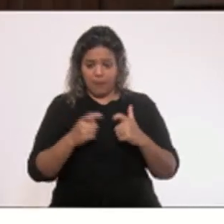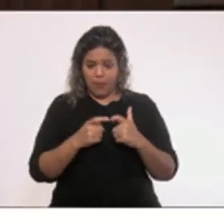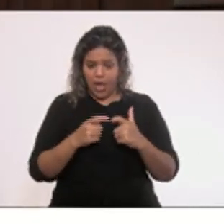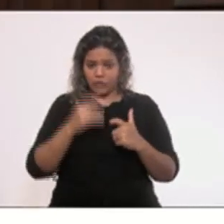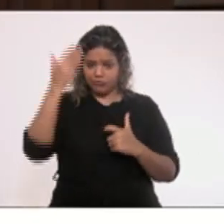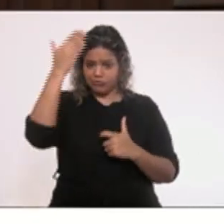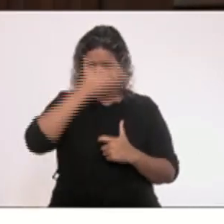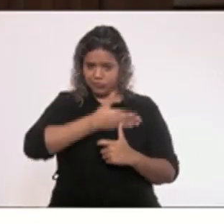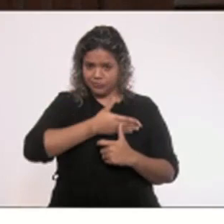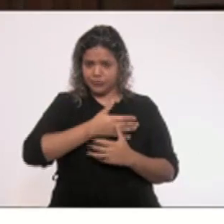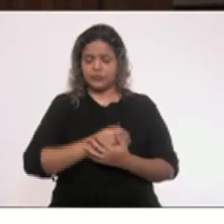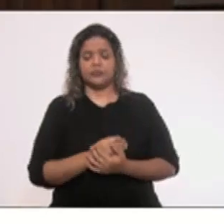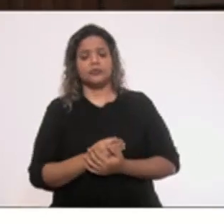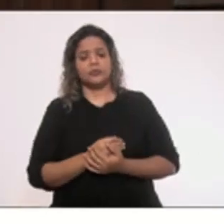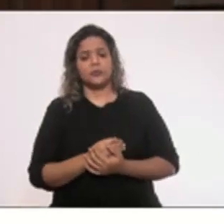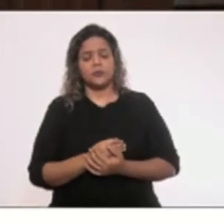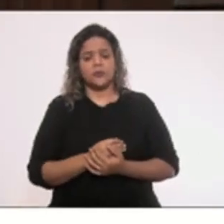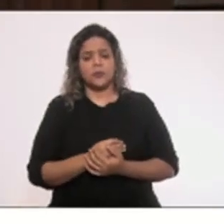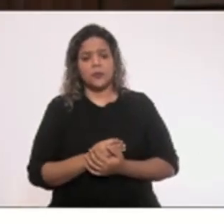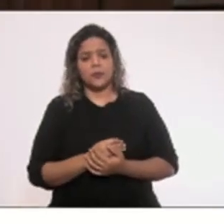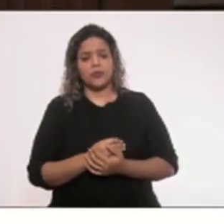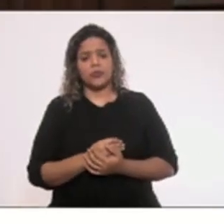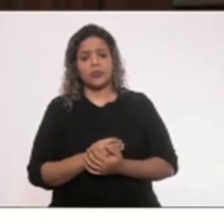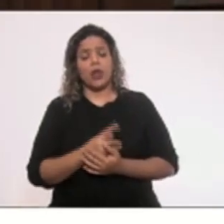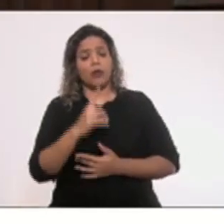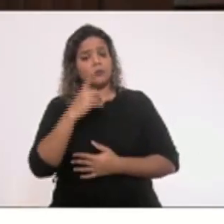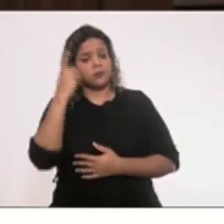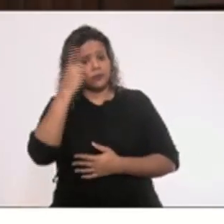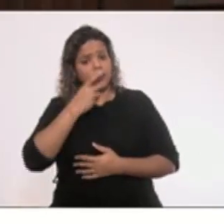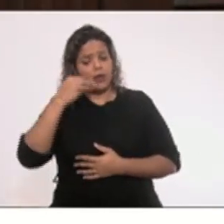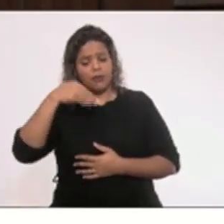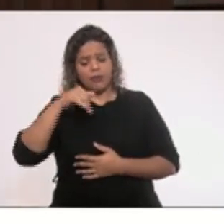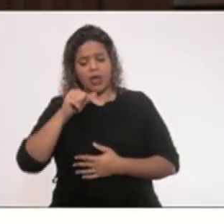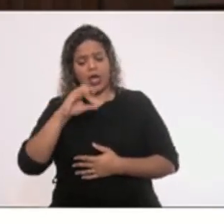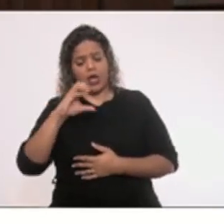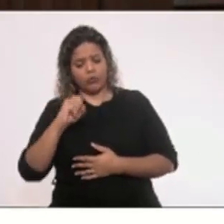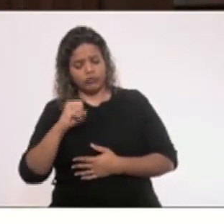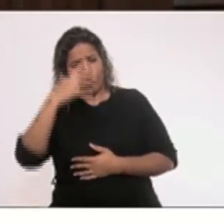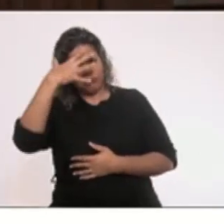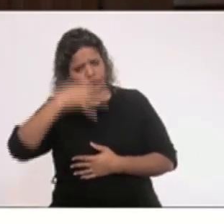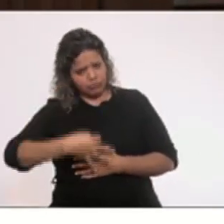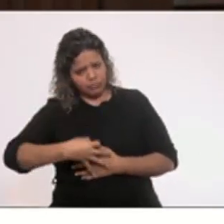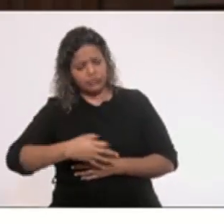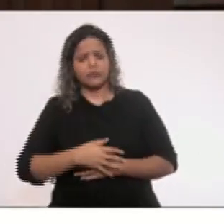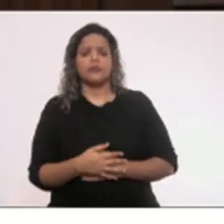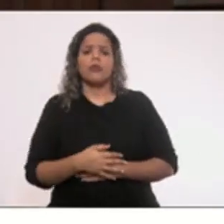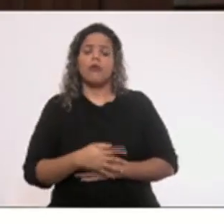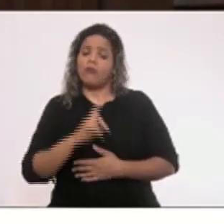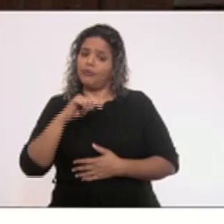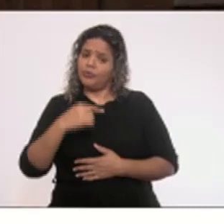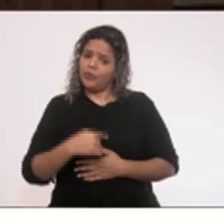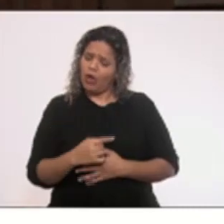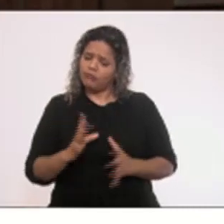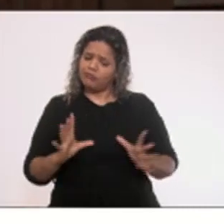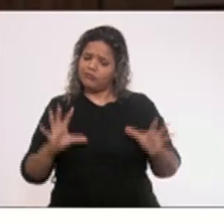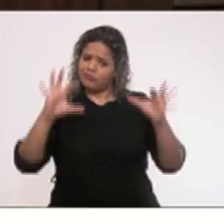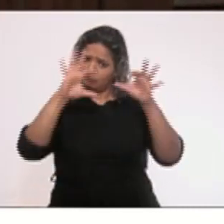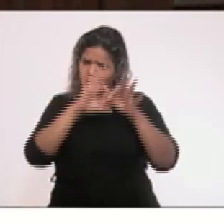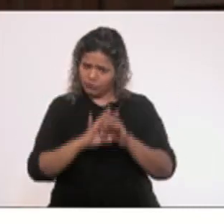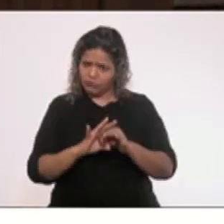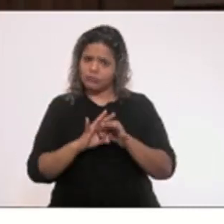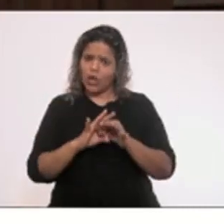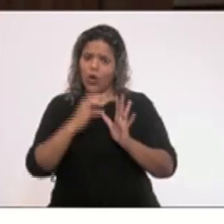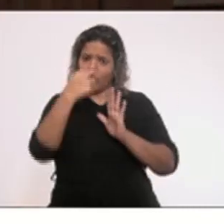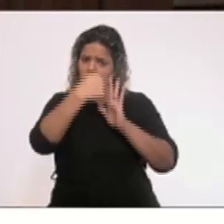do transtorno do aspecto autista. O deputado Marcos Mirri compreendeu e nós unimos os